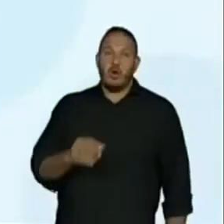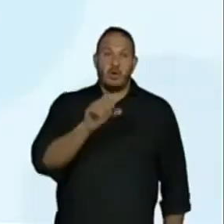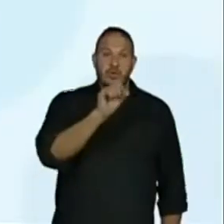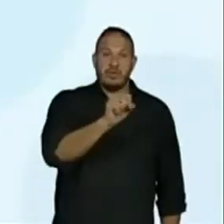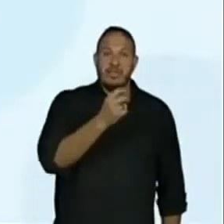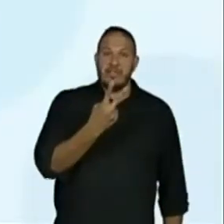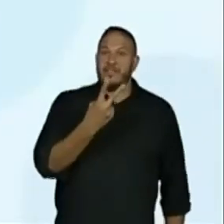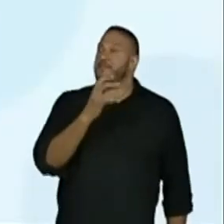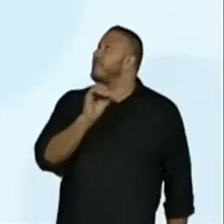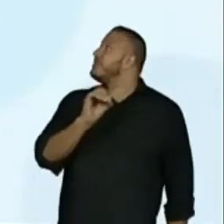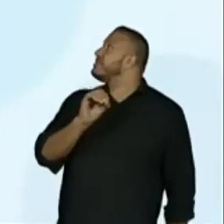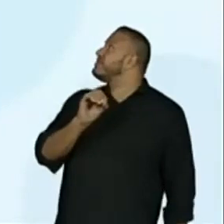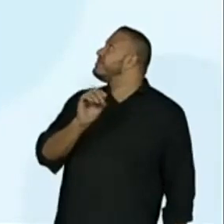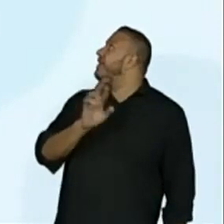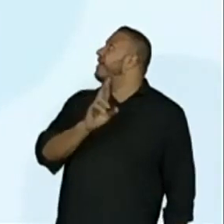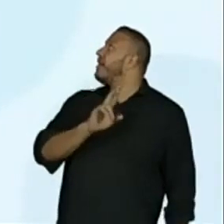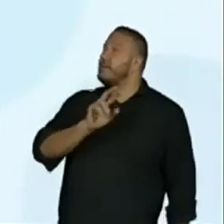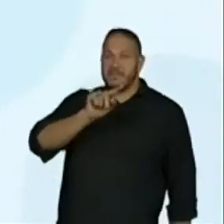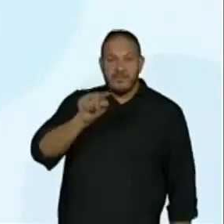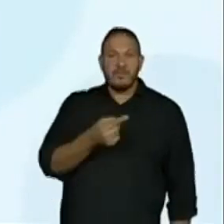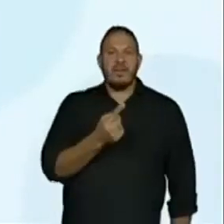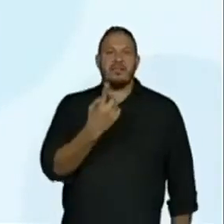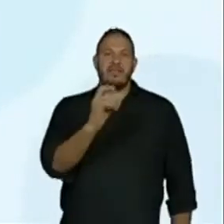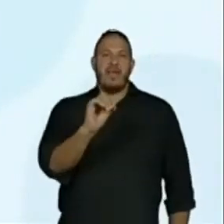R$ 820 e 10 centavos.